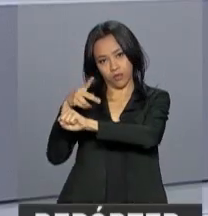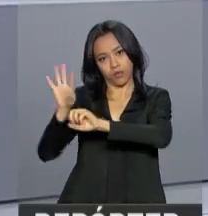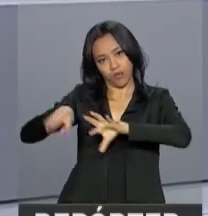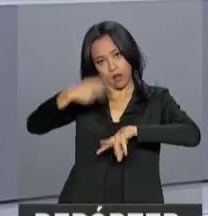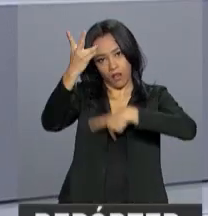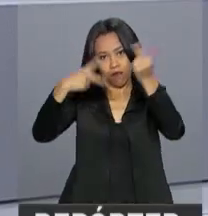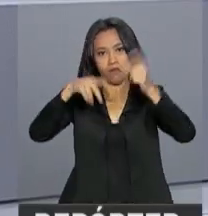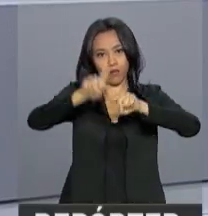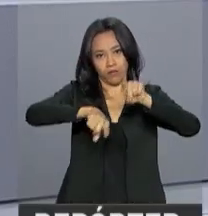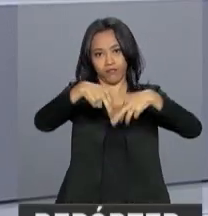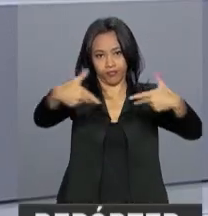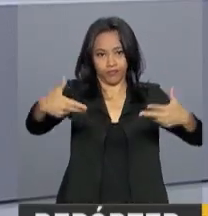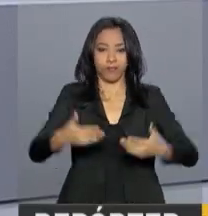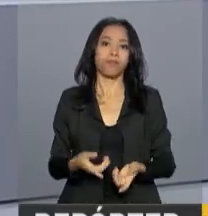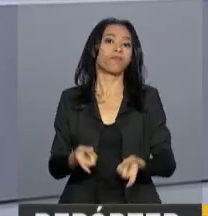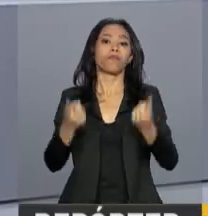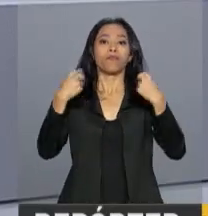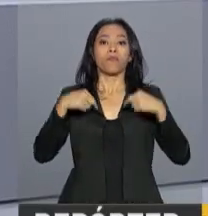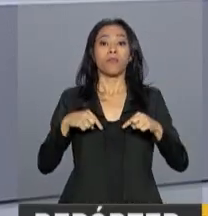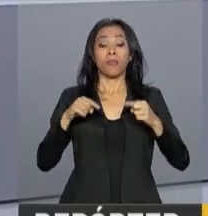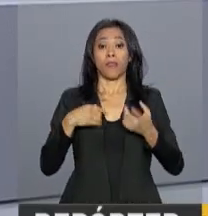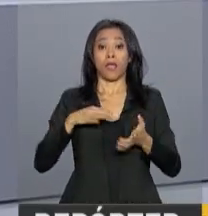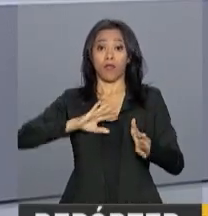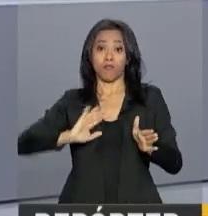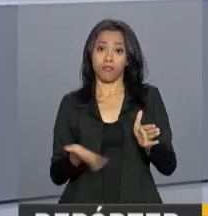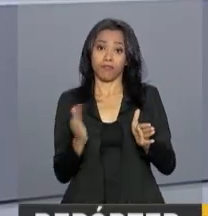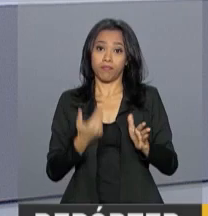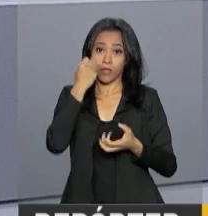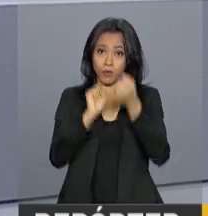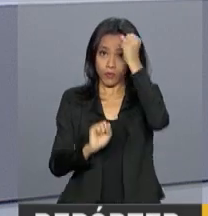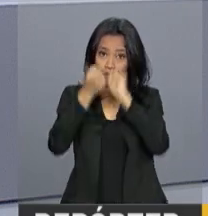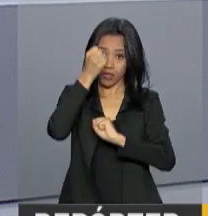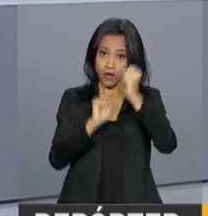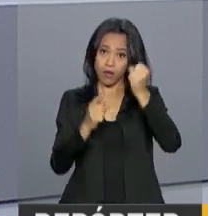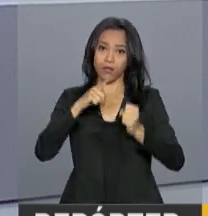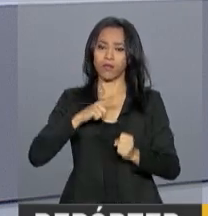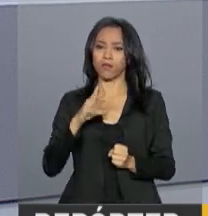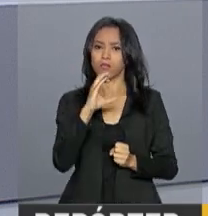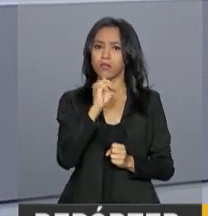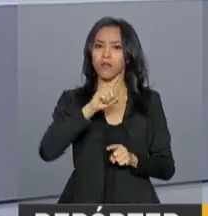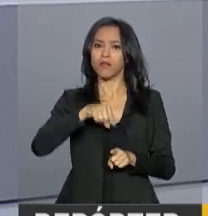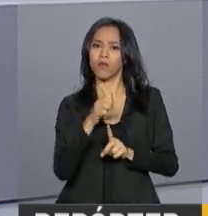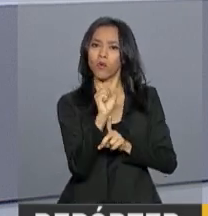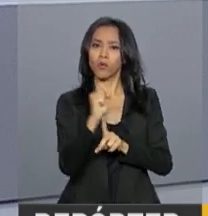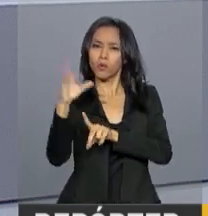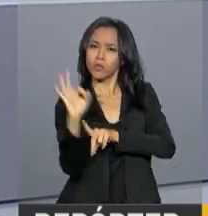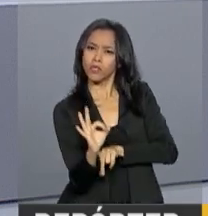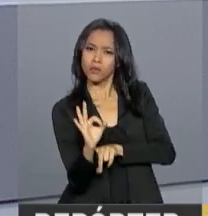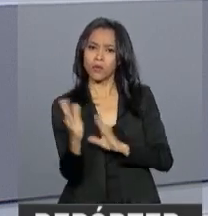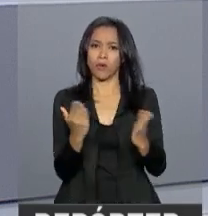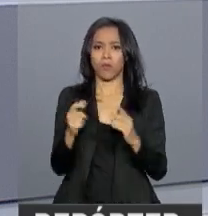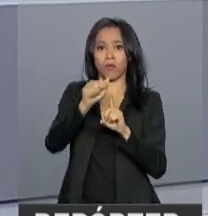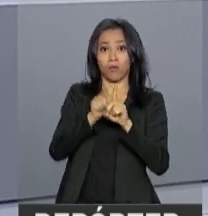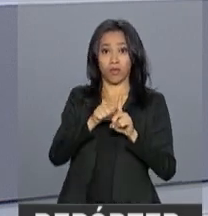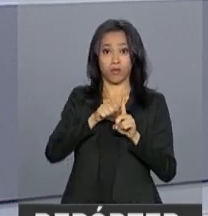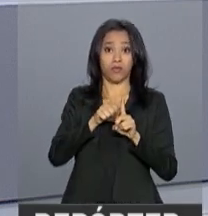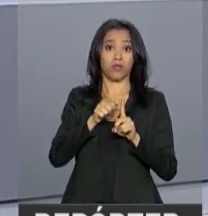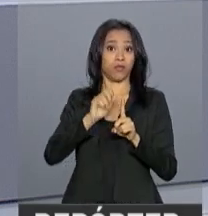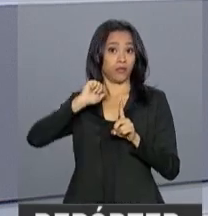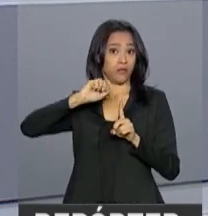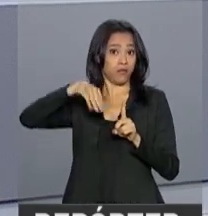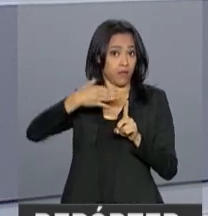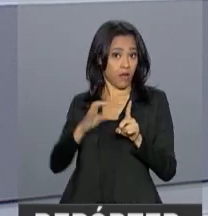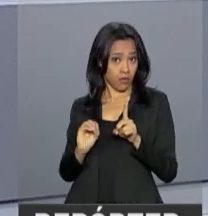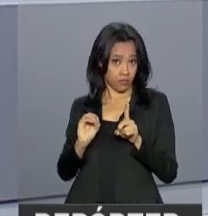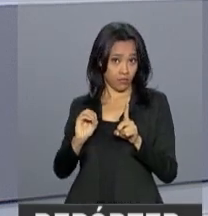a produção industrial registrou crescimento de 0,8 por cento em abril na comparação com março de acordo com o ibge é